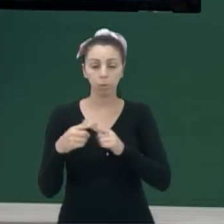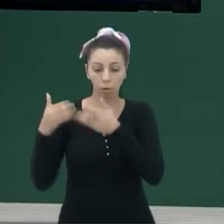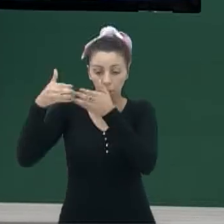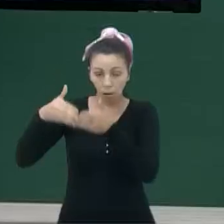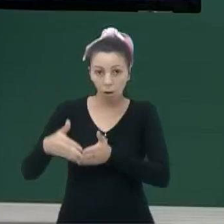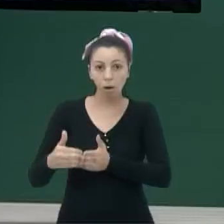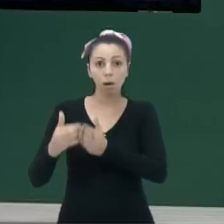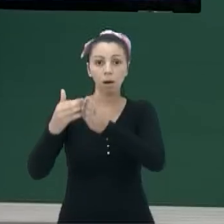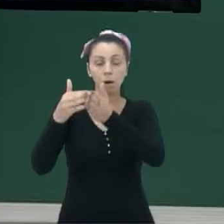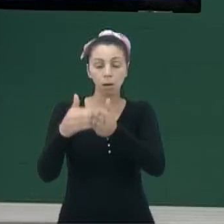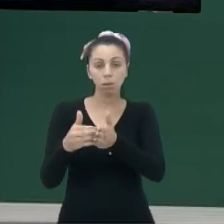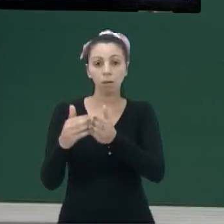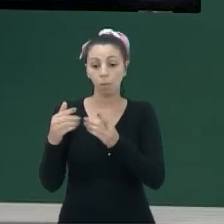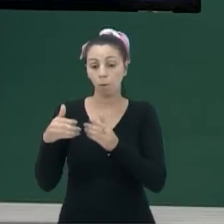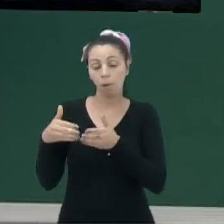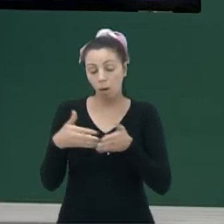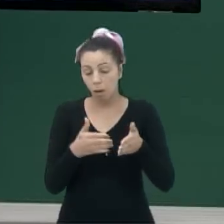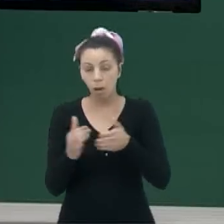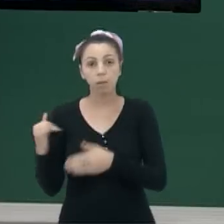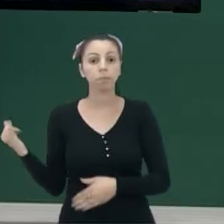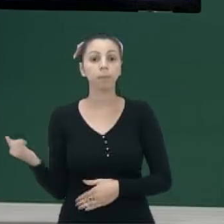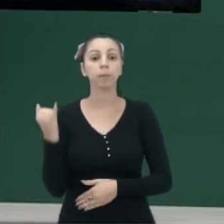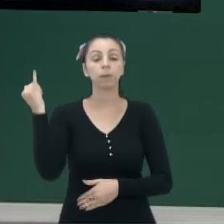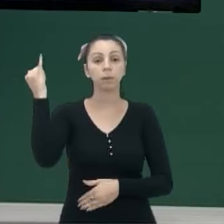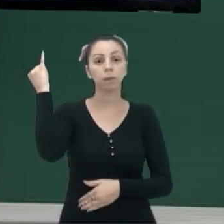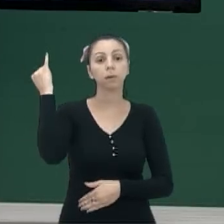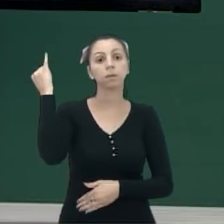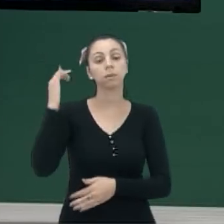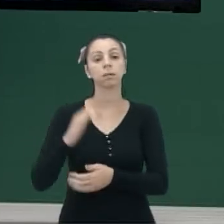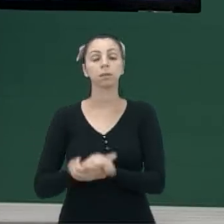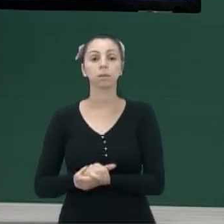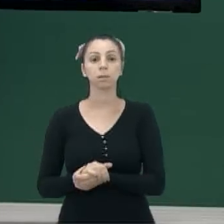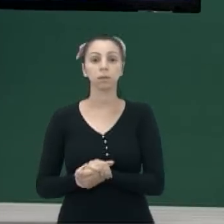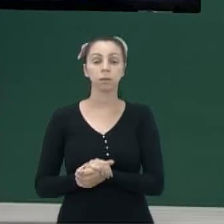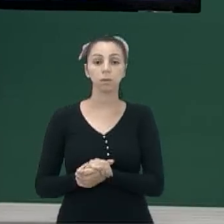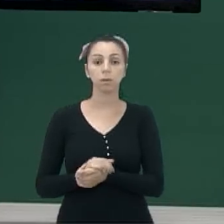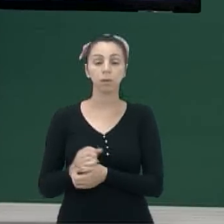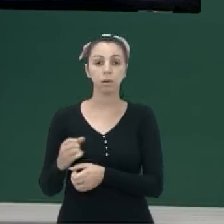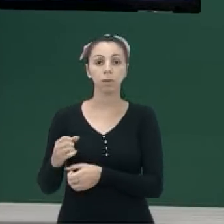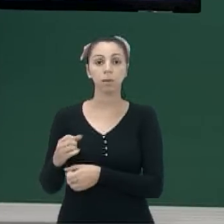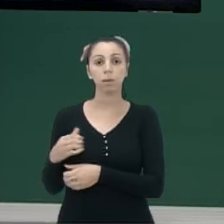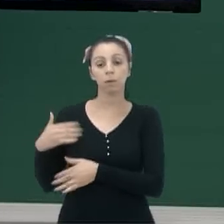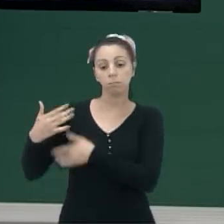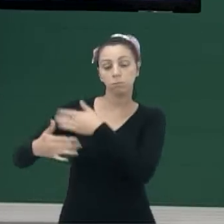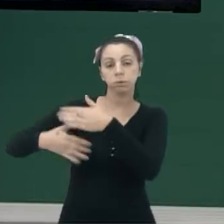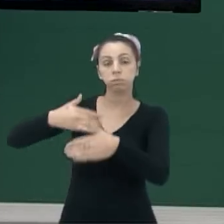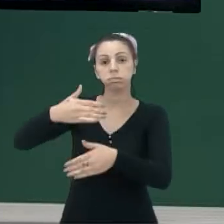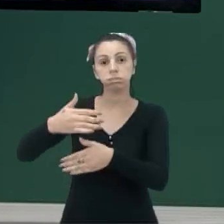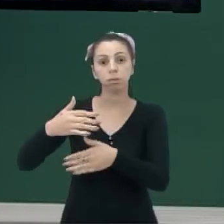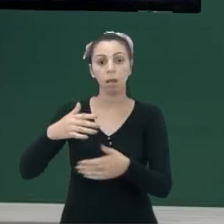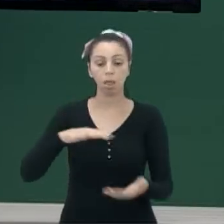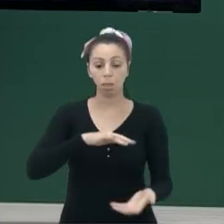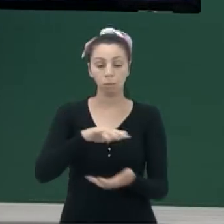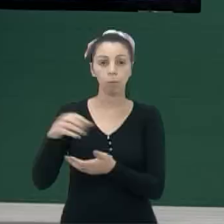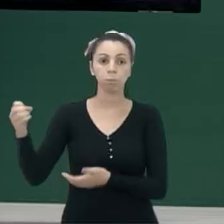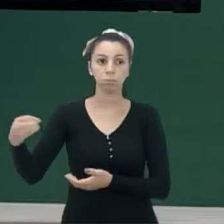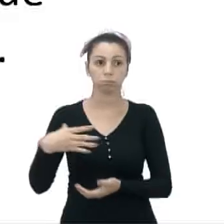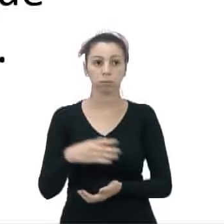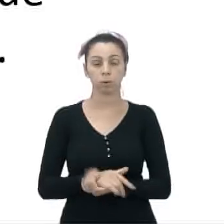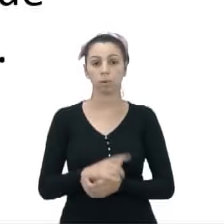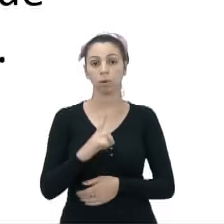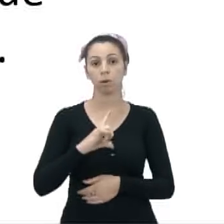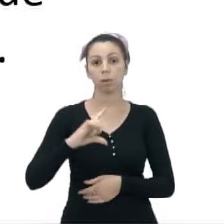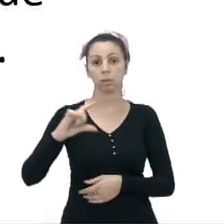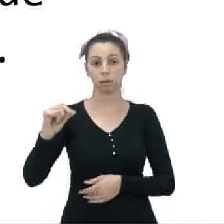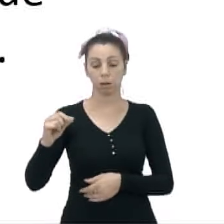são extremamente importantes, né, para a formação e construção desse novo mundo. Tá? A saída para o